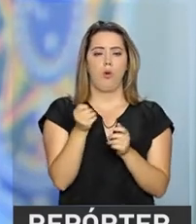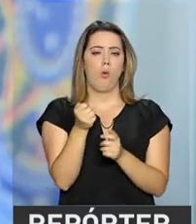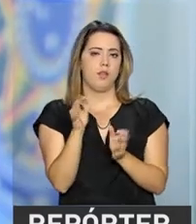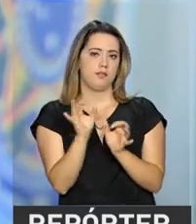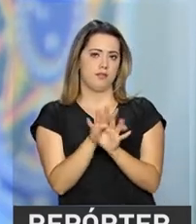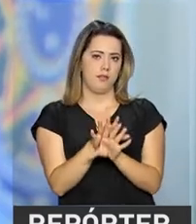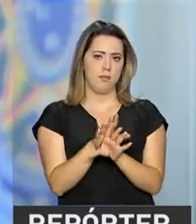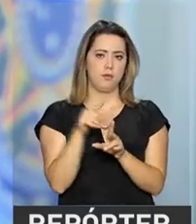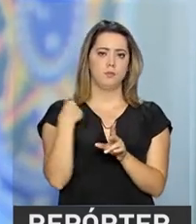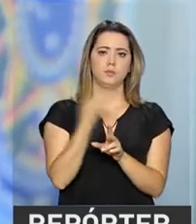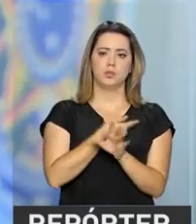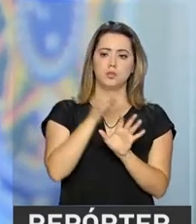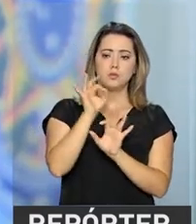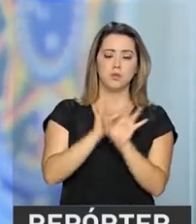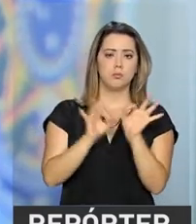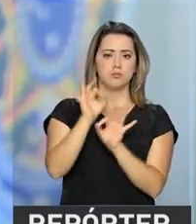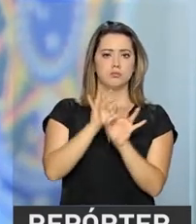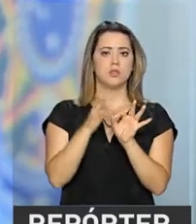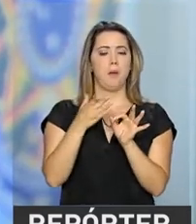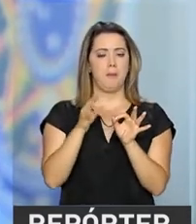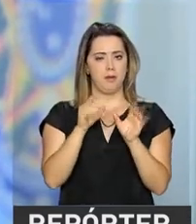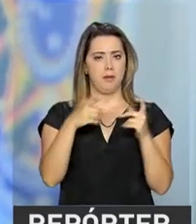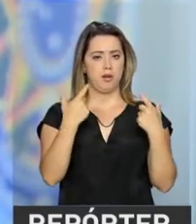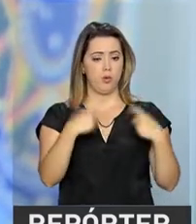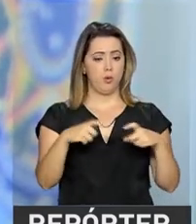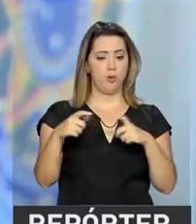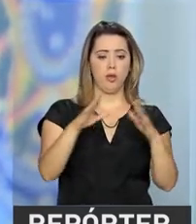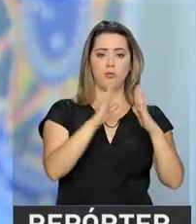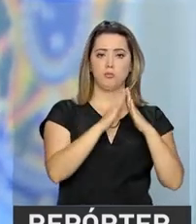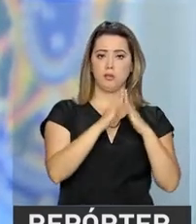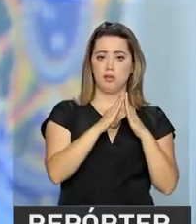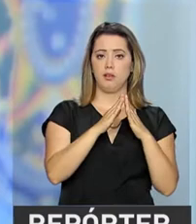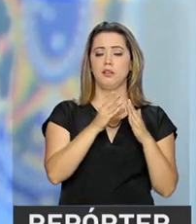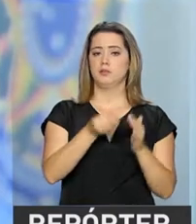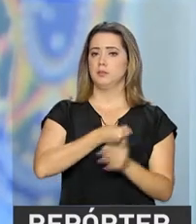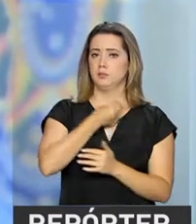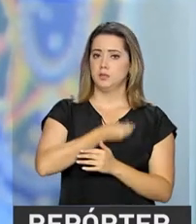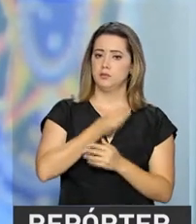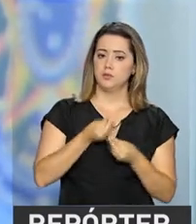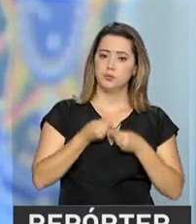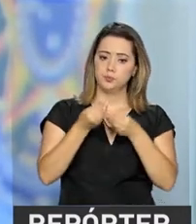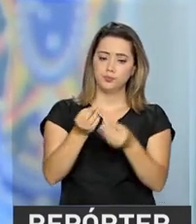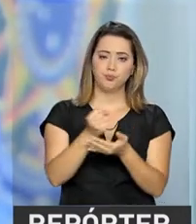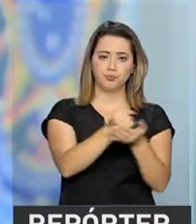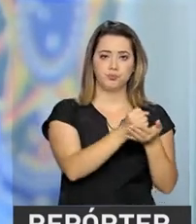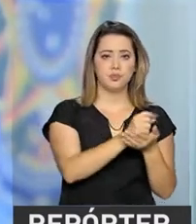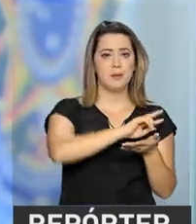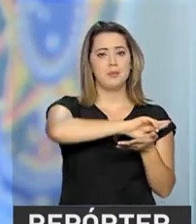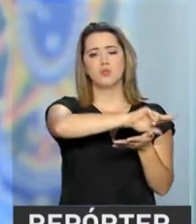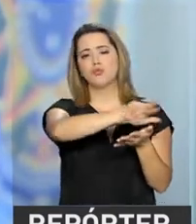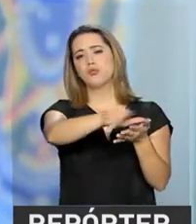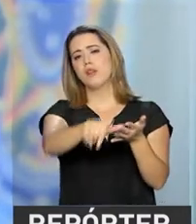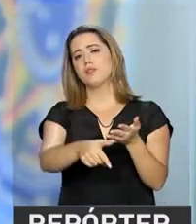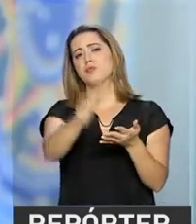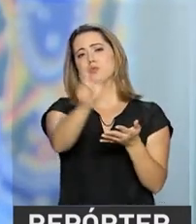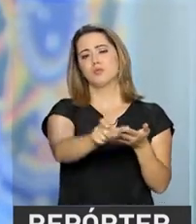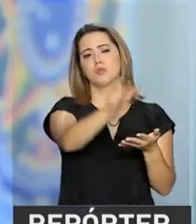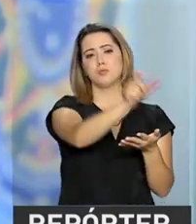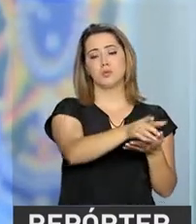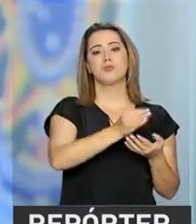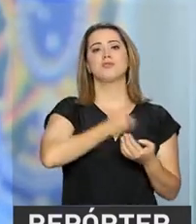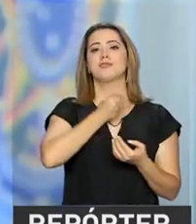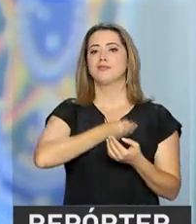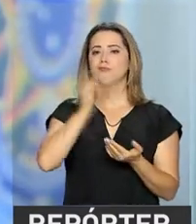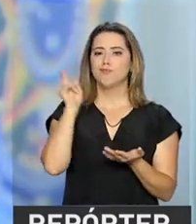vamos conseguir acomodar essas 1.050 famílias porém nós temos milhares de famílias que moram que